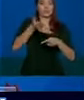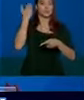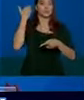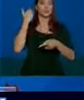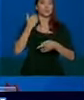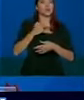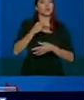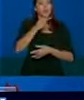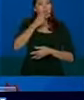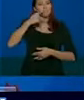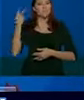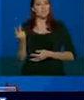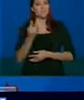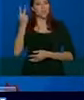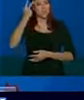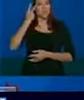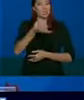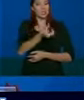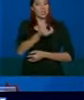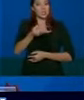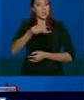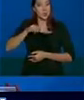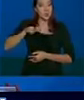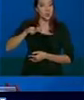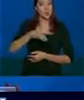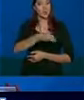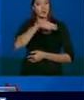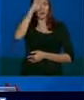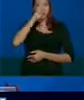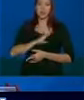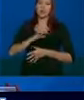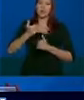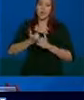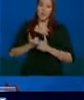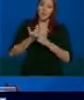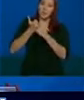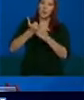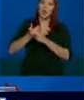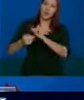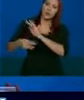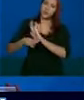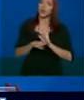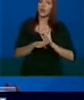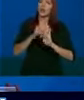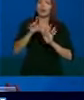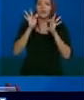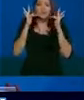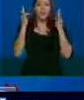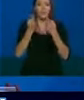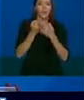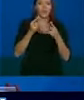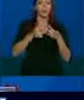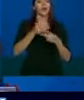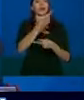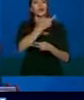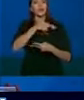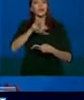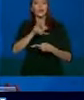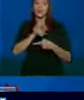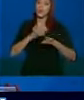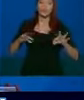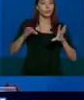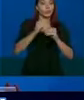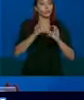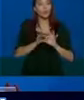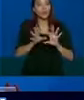para reafirmar valores que 60 milhões de brasileiros apoiaram, como família, como religião. Todo mundo é